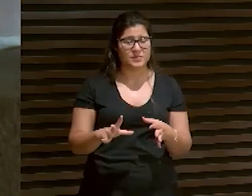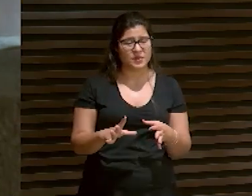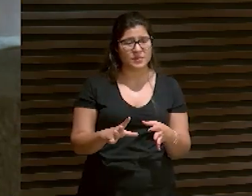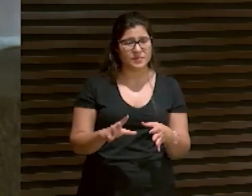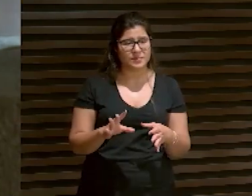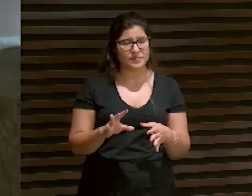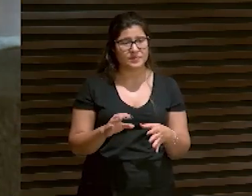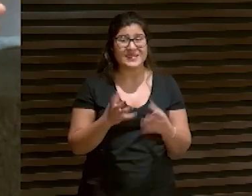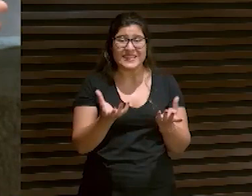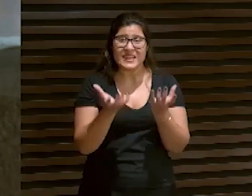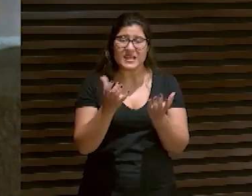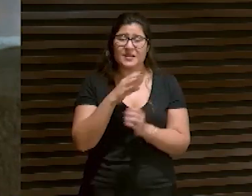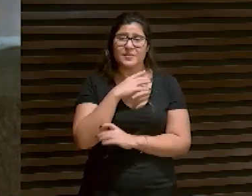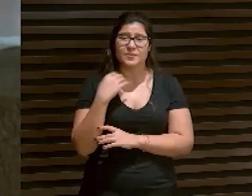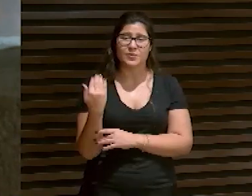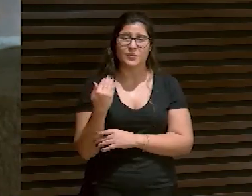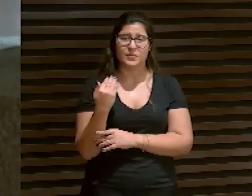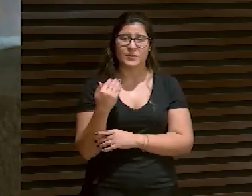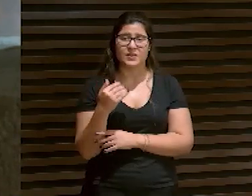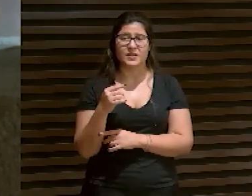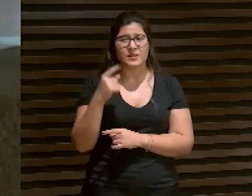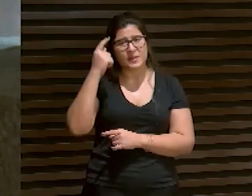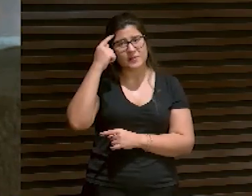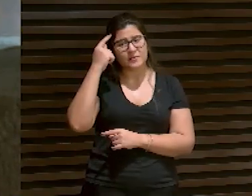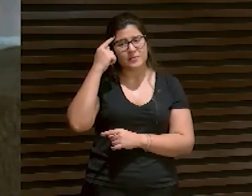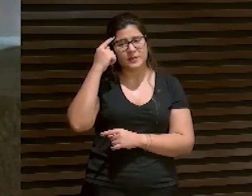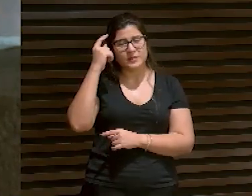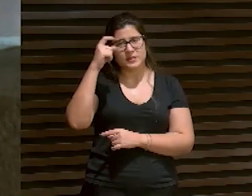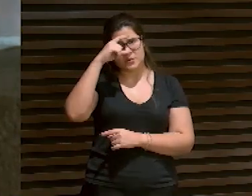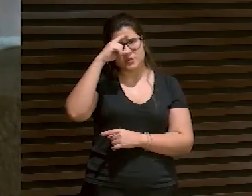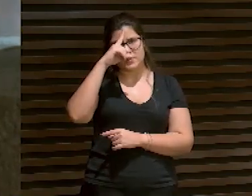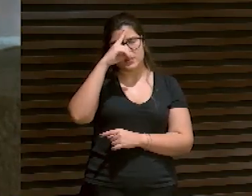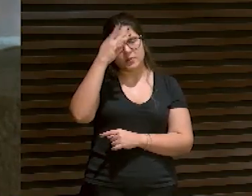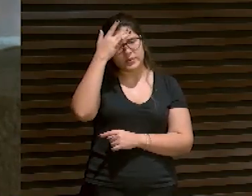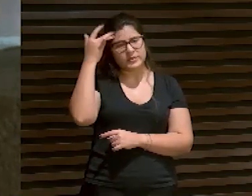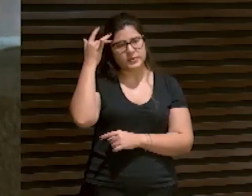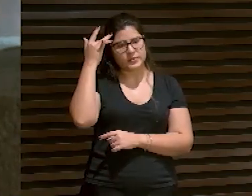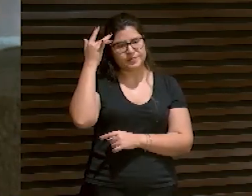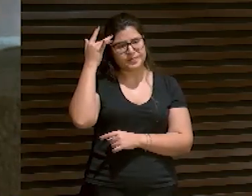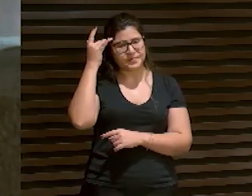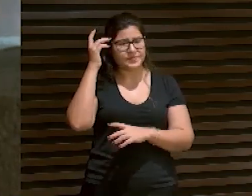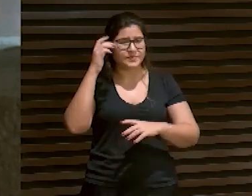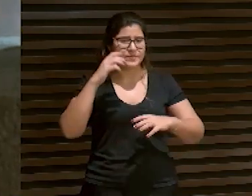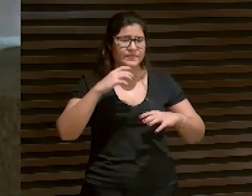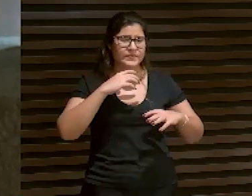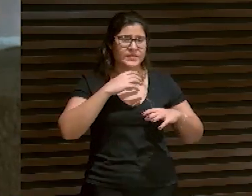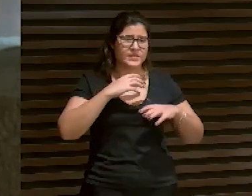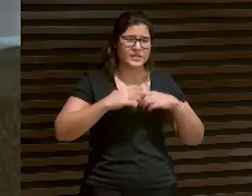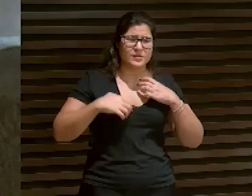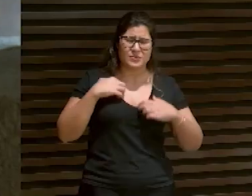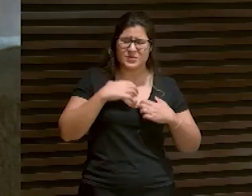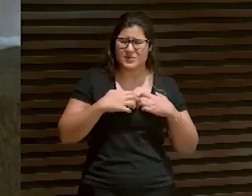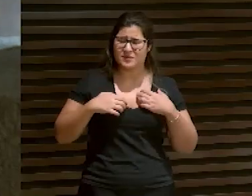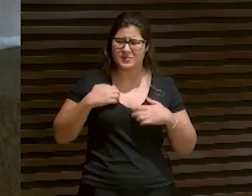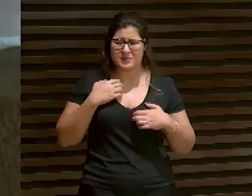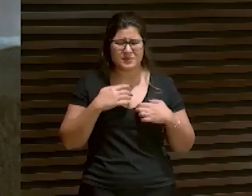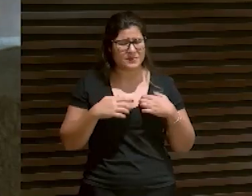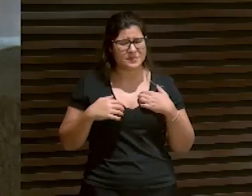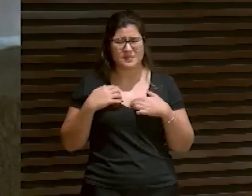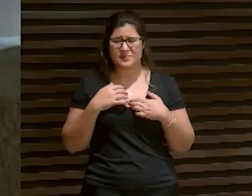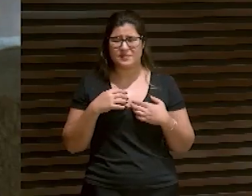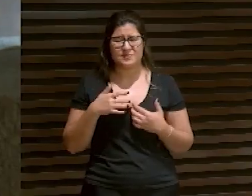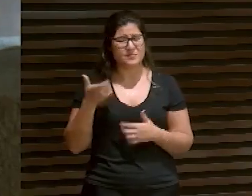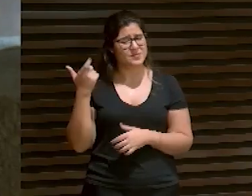Imagina, por exemplo, uma pessoa que está no hospital, que está sendo ali sustentada por aparelhos. Ela está angustiada, porque não aguenta mais suportando toda aquela